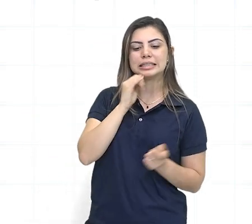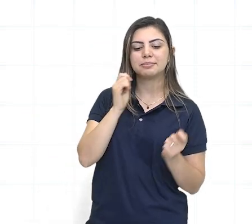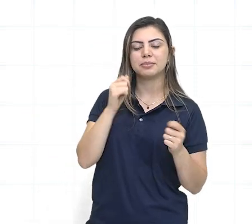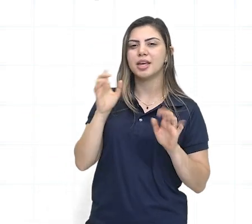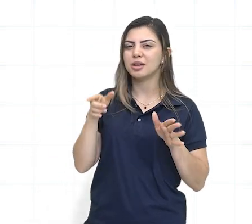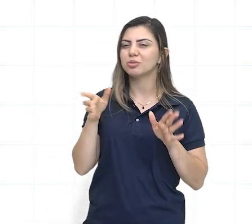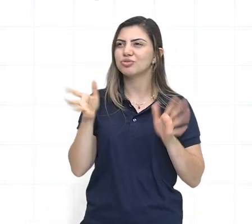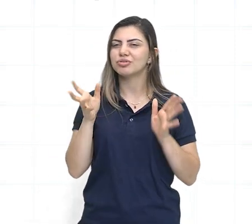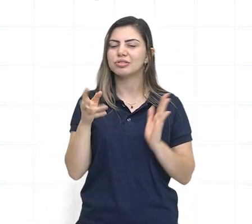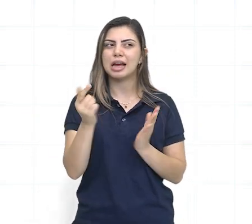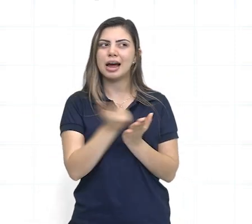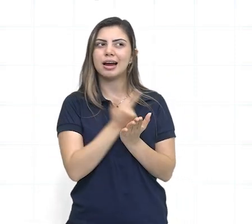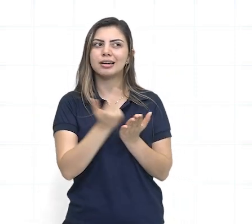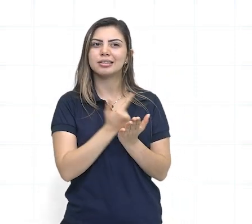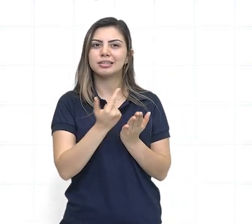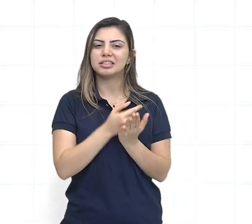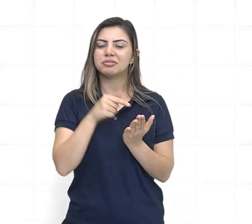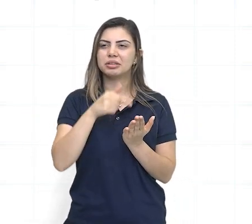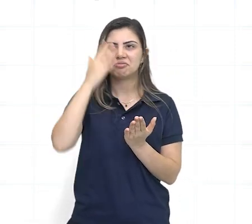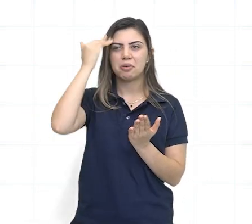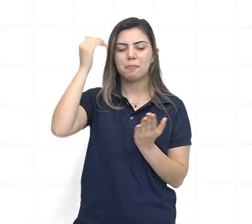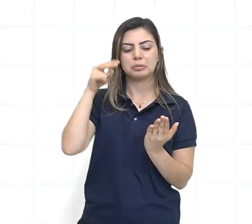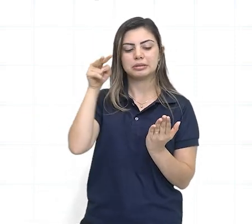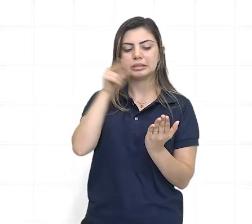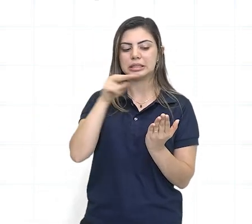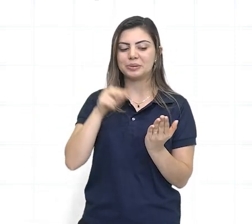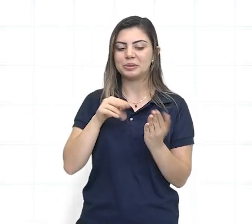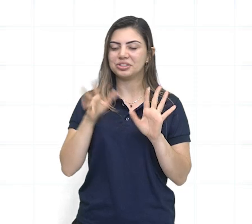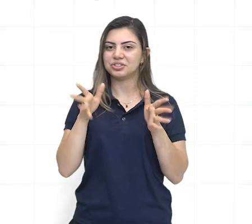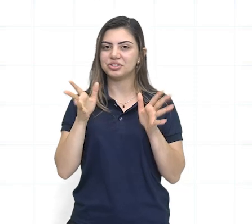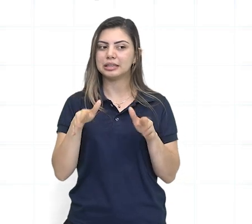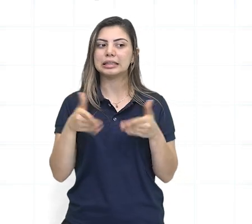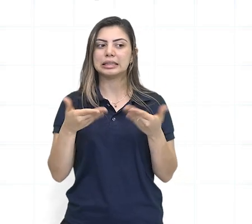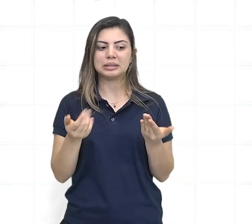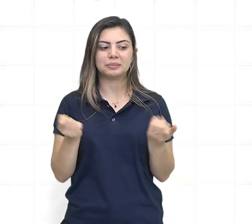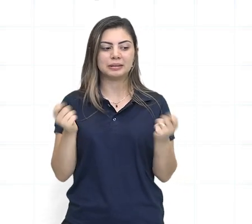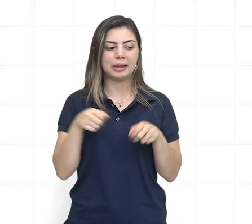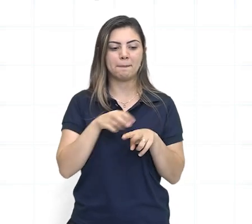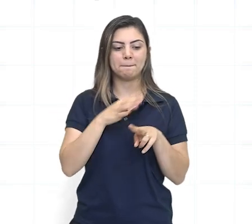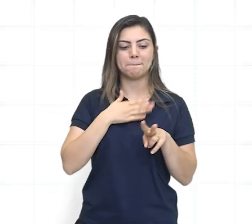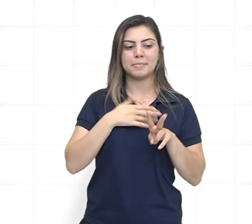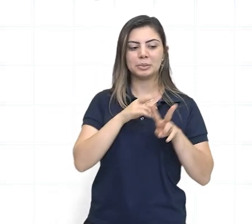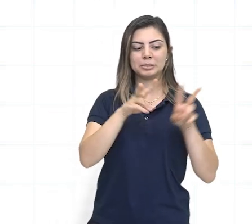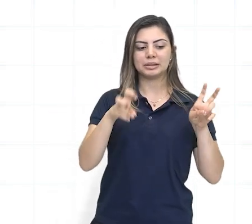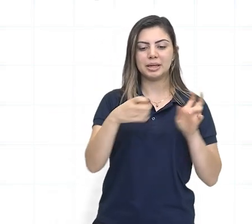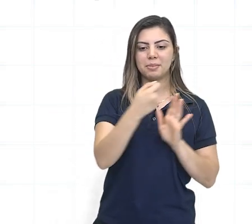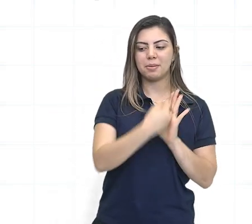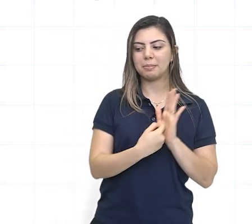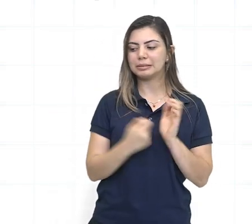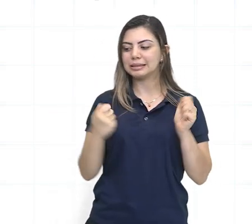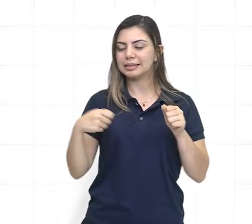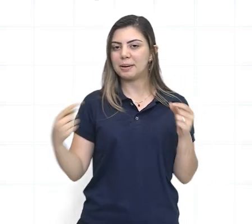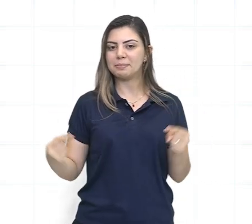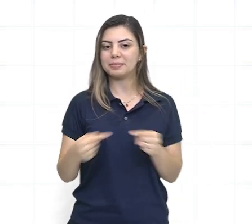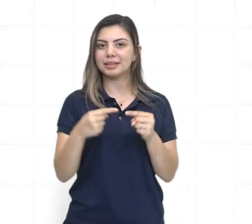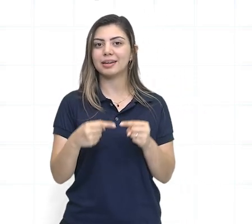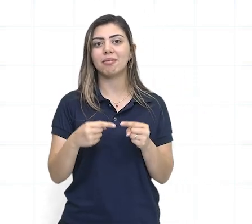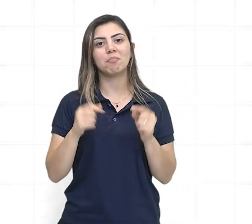eu li já no livro renomado aqui, então vai cair bem no que eu estou dizendo. Aí eu